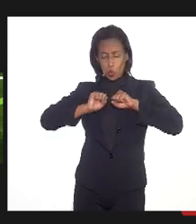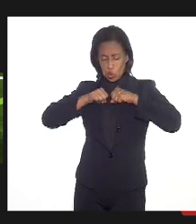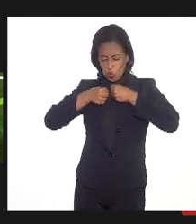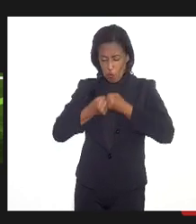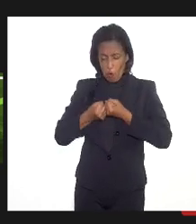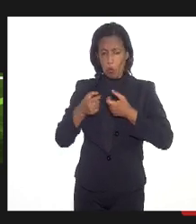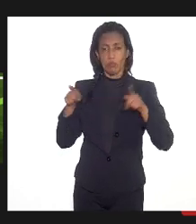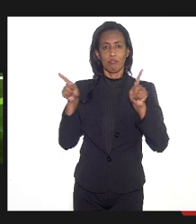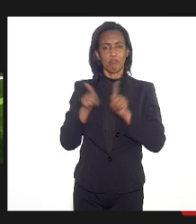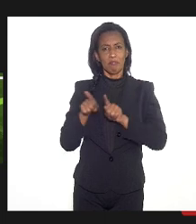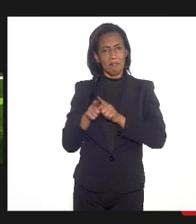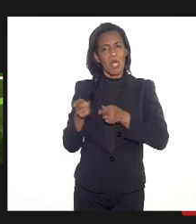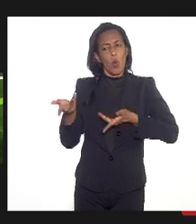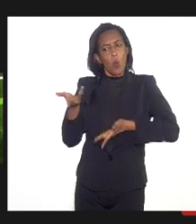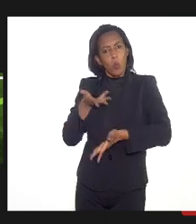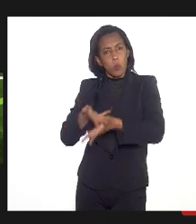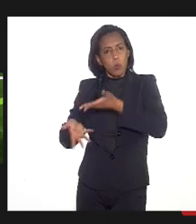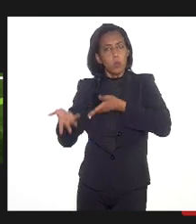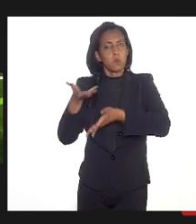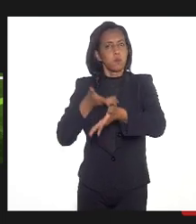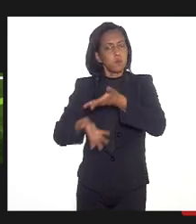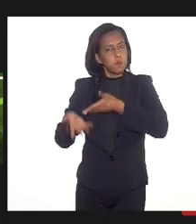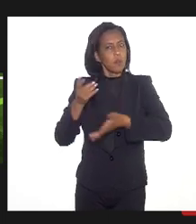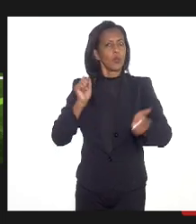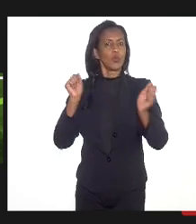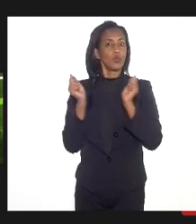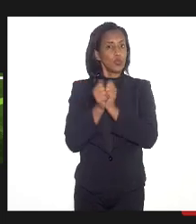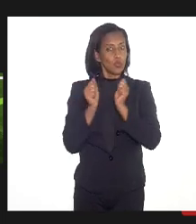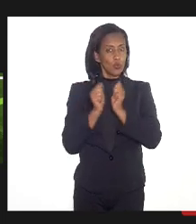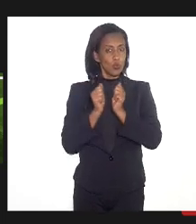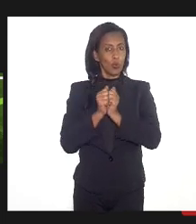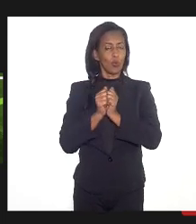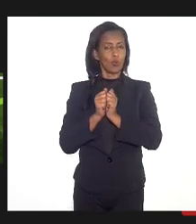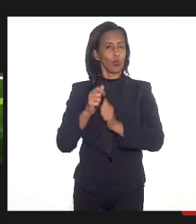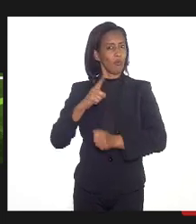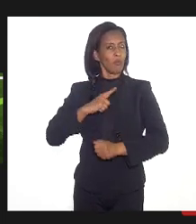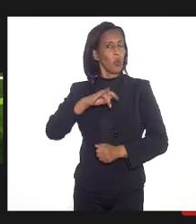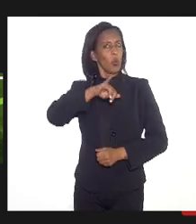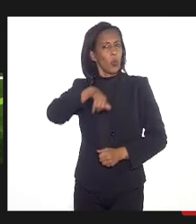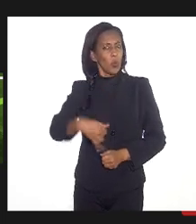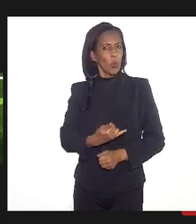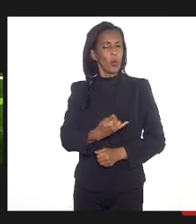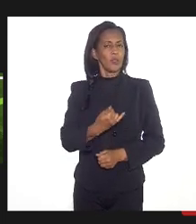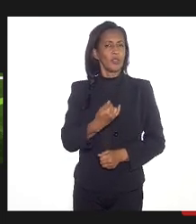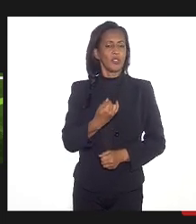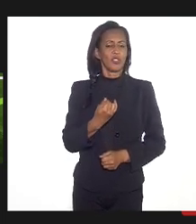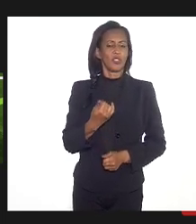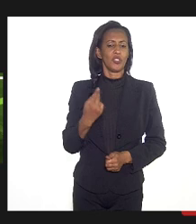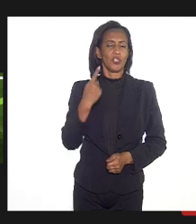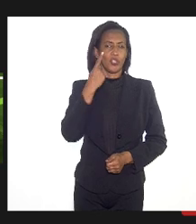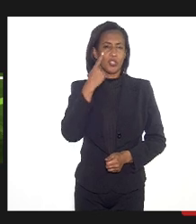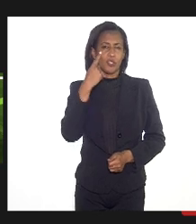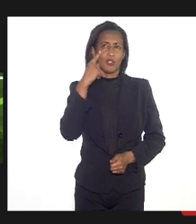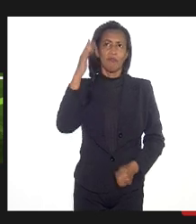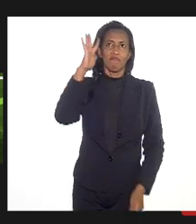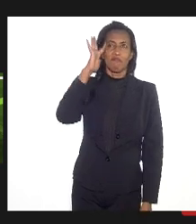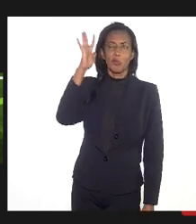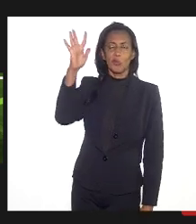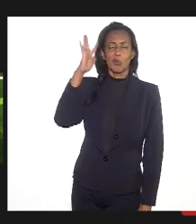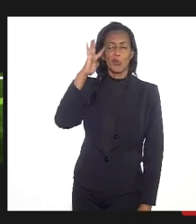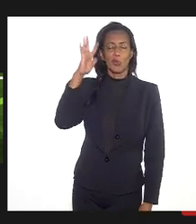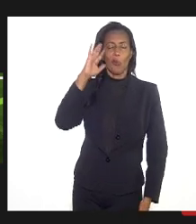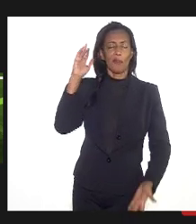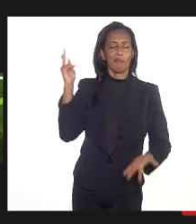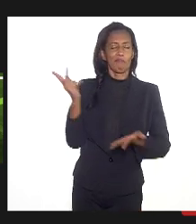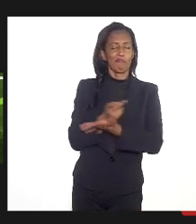também participando junto, mas a gente vai ter condições de realizar aqueles sonhos.